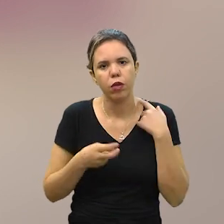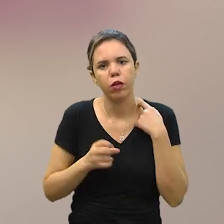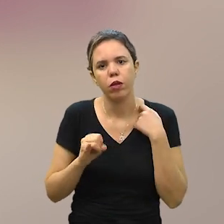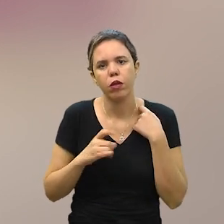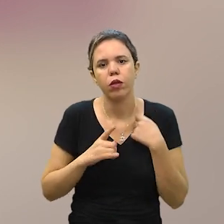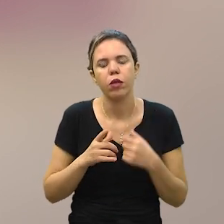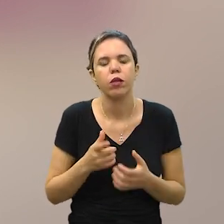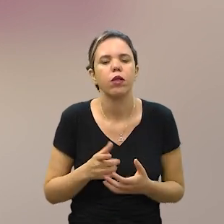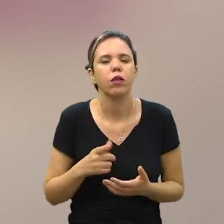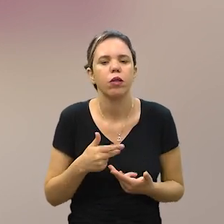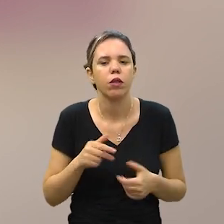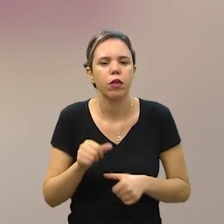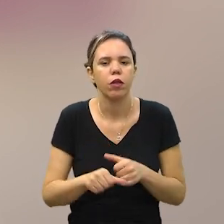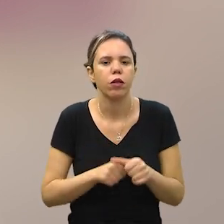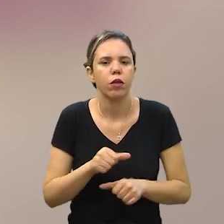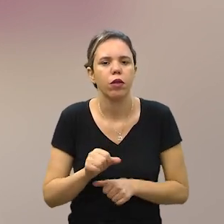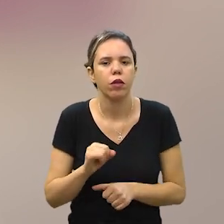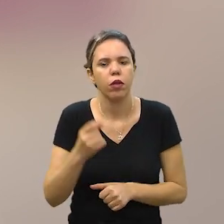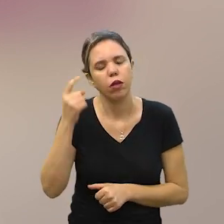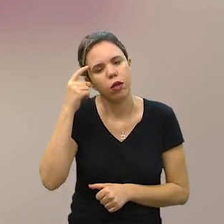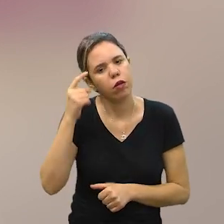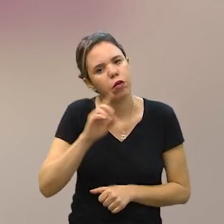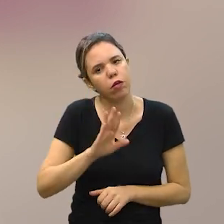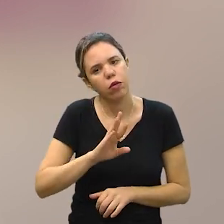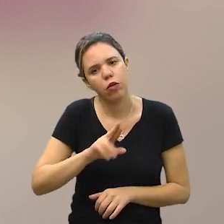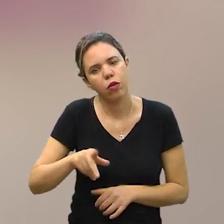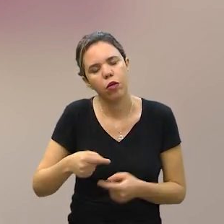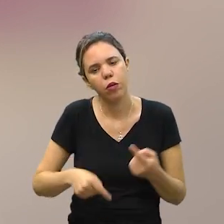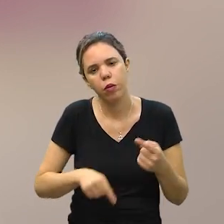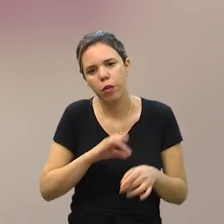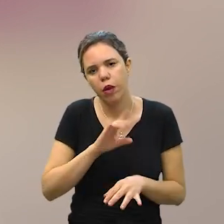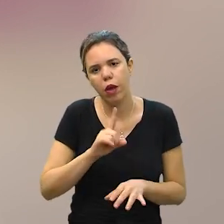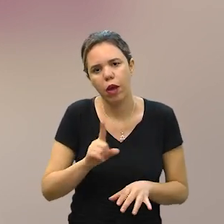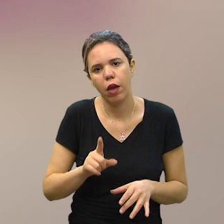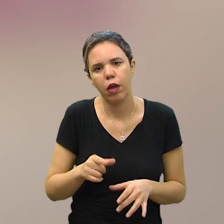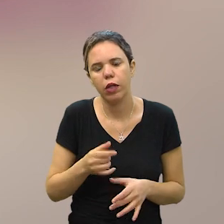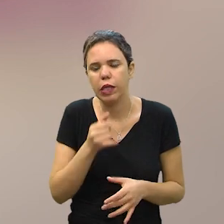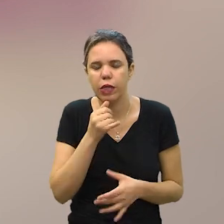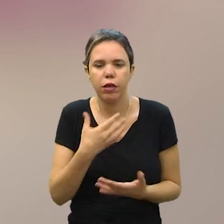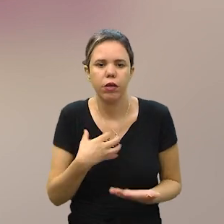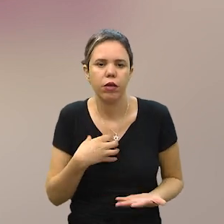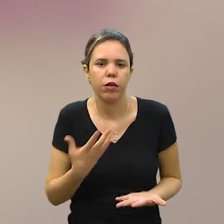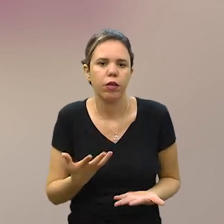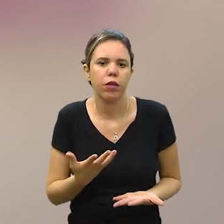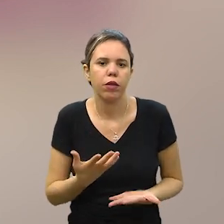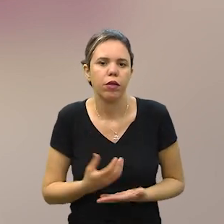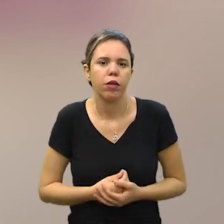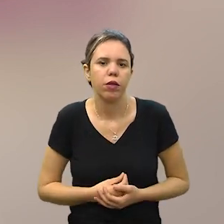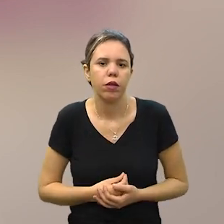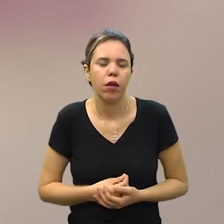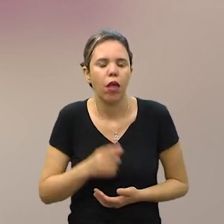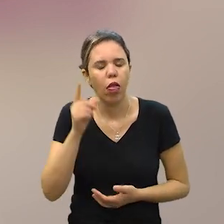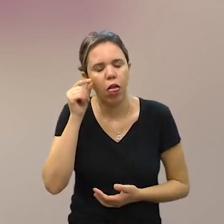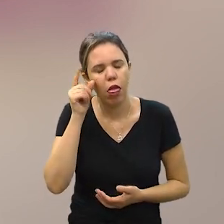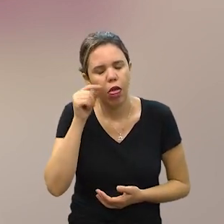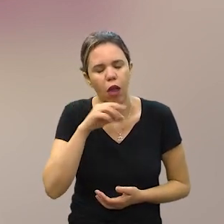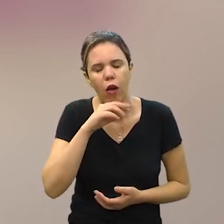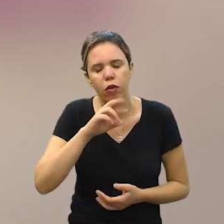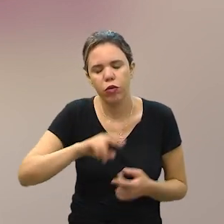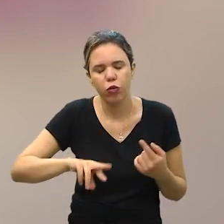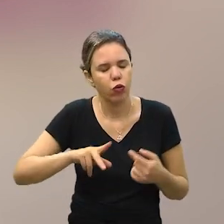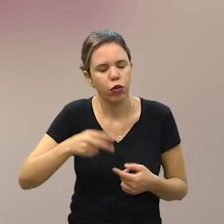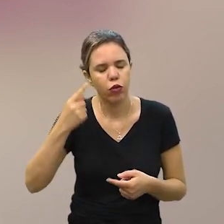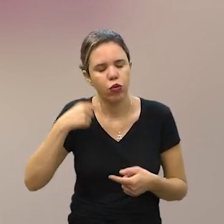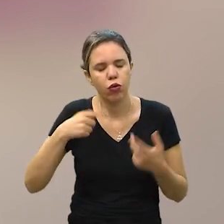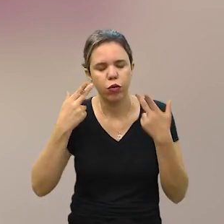olhar. Se está tendo alguma alteração, se a mente não está bem, se ela está ali, por exemplo, uma falta de sono, que não